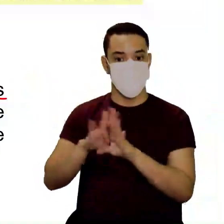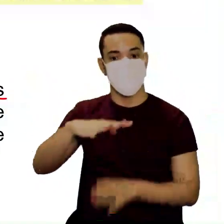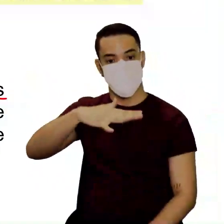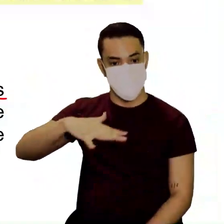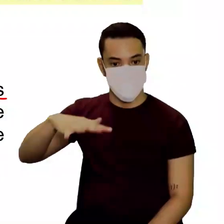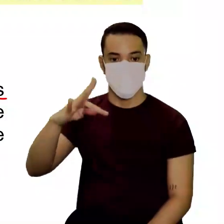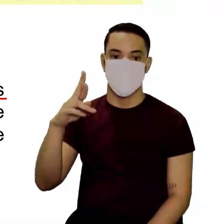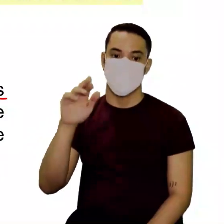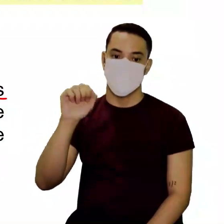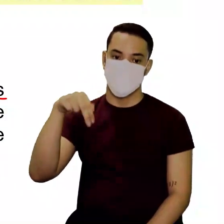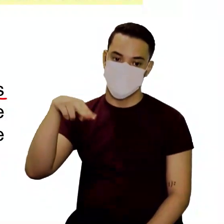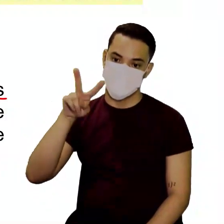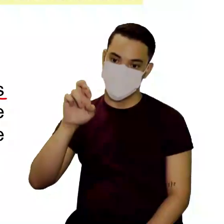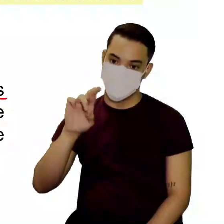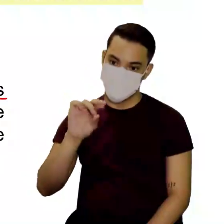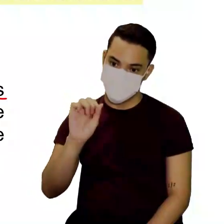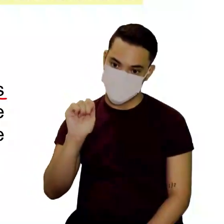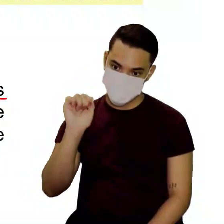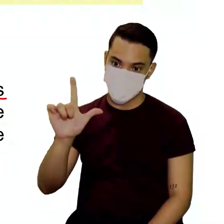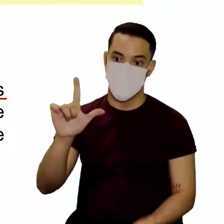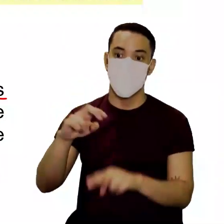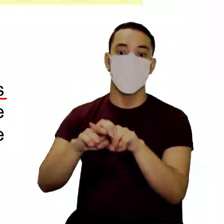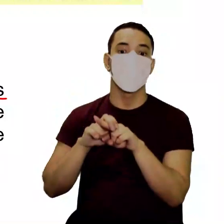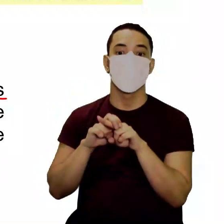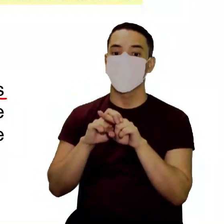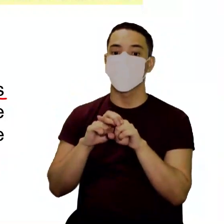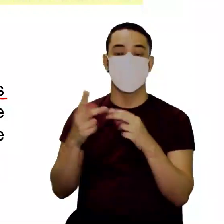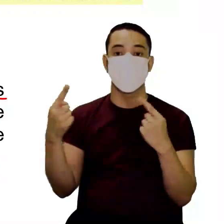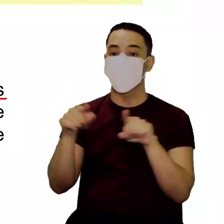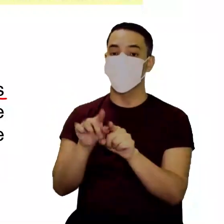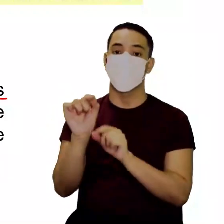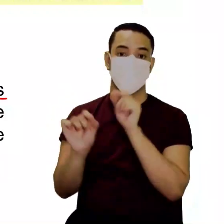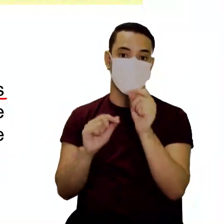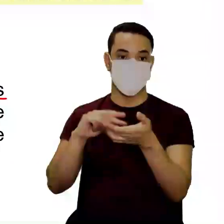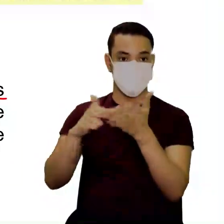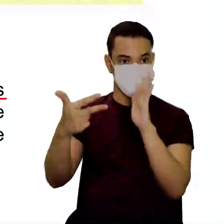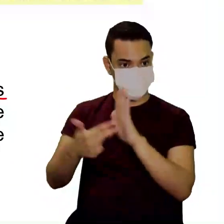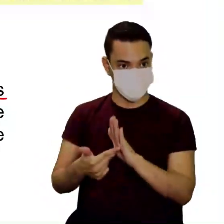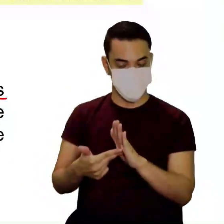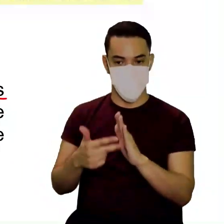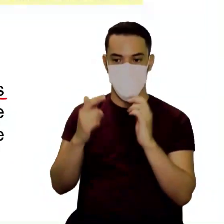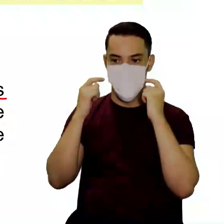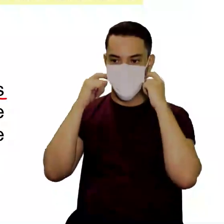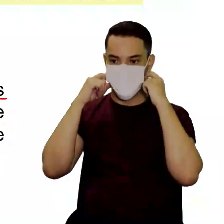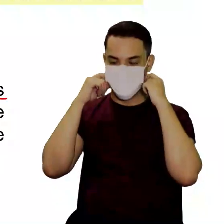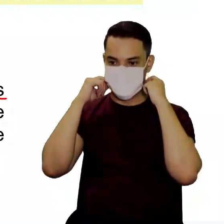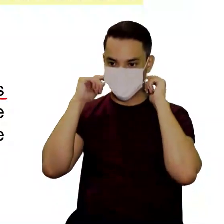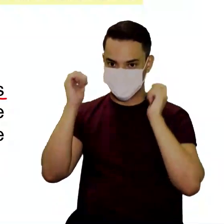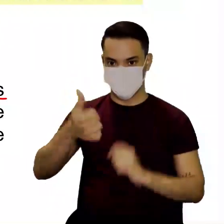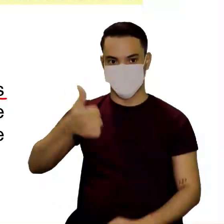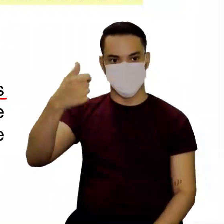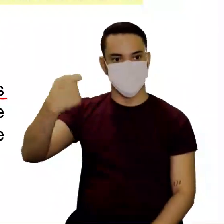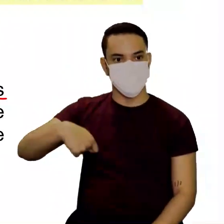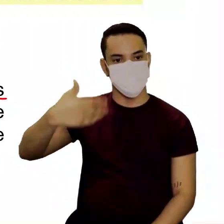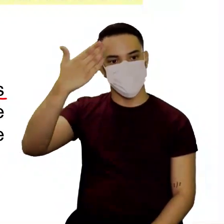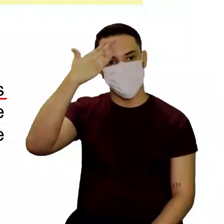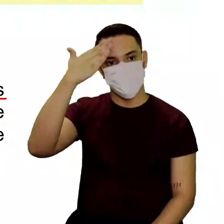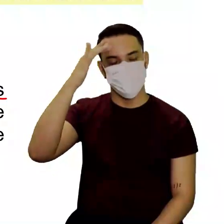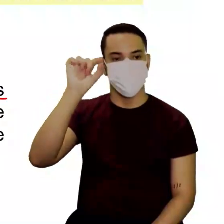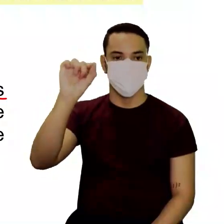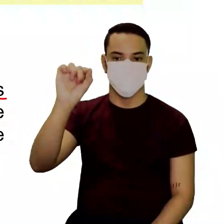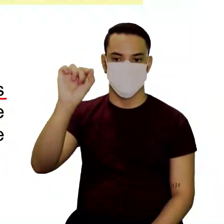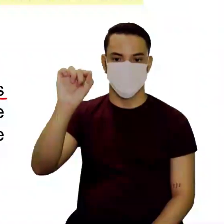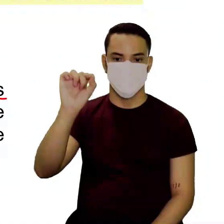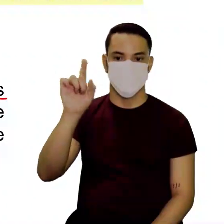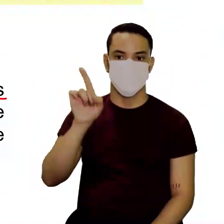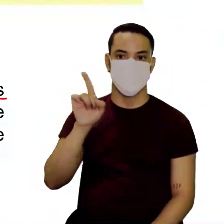transversal. Então, olha só, vai ser como? Respectivamente aí. Então, primeiro, você tem que fazer o quê? Aqui,